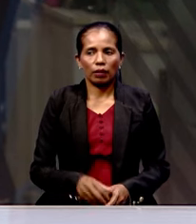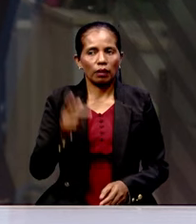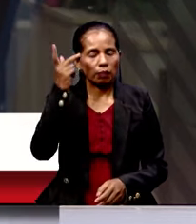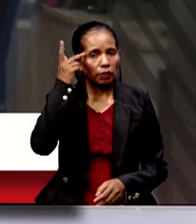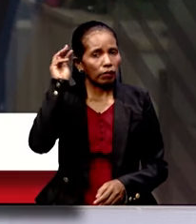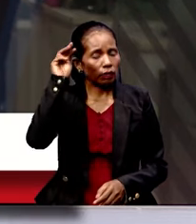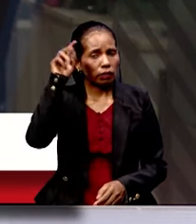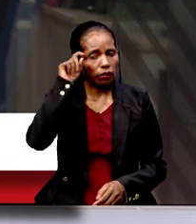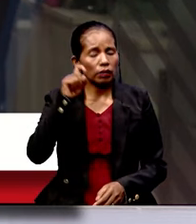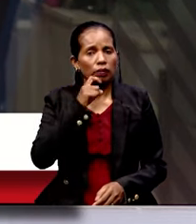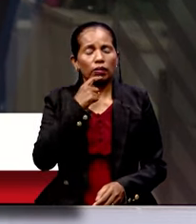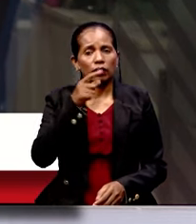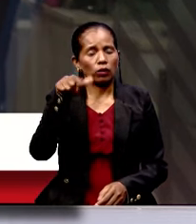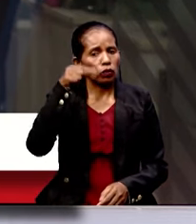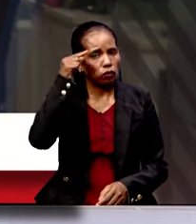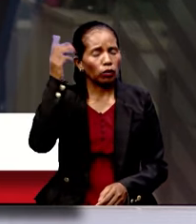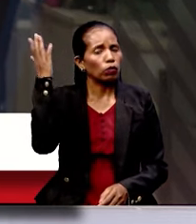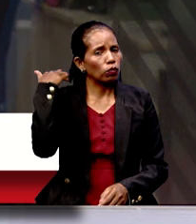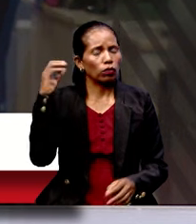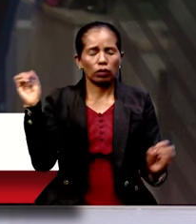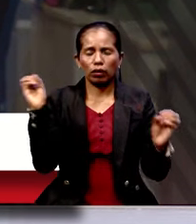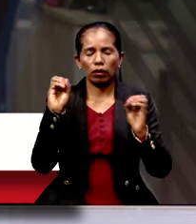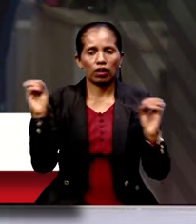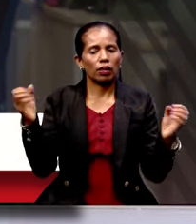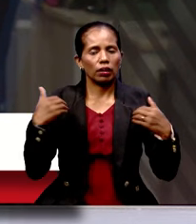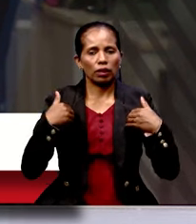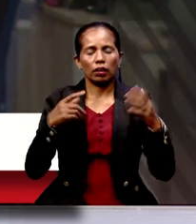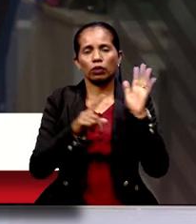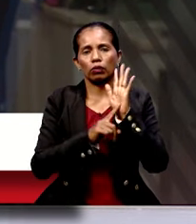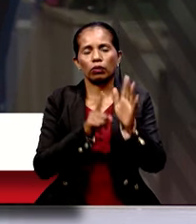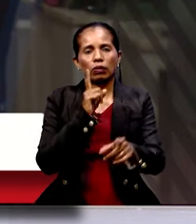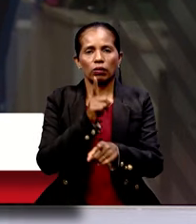Primeiro-ministro Nana Guzmão critica o governo anterior, também falta transparência.